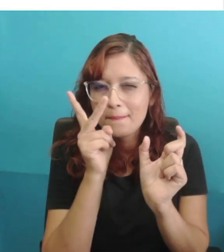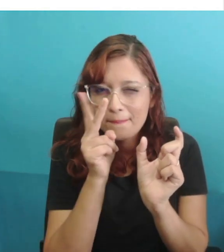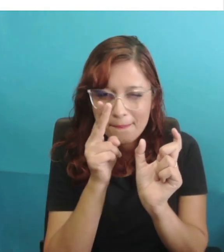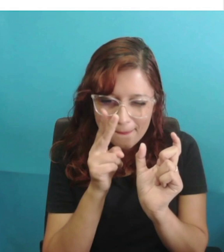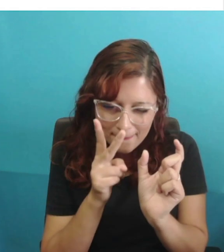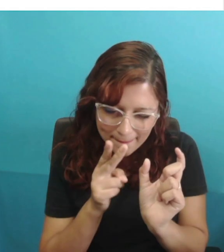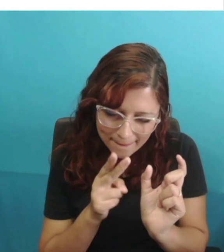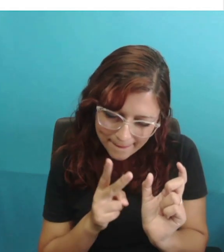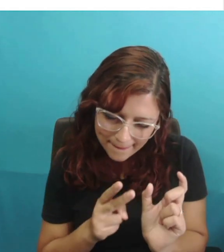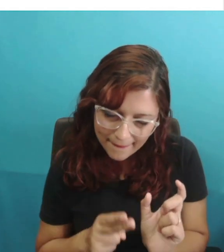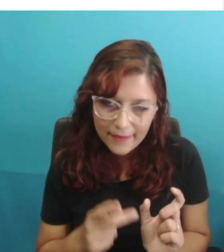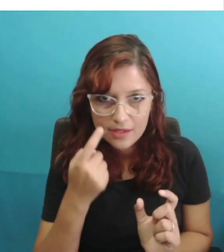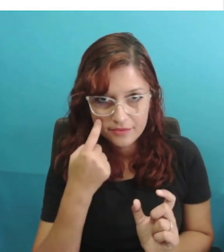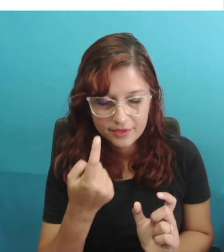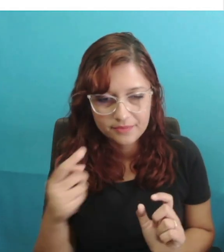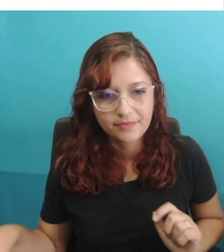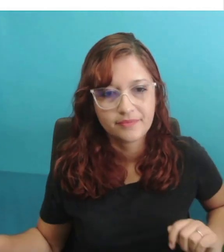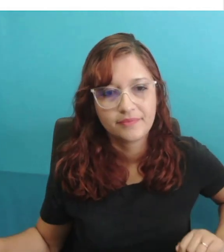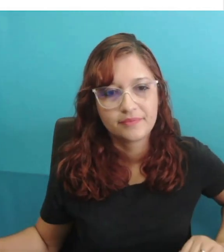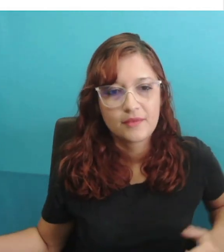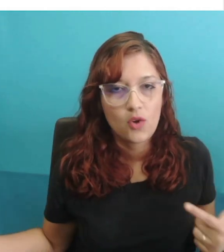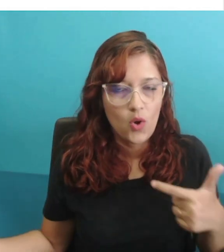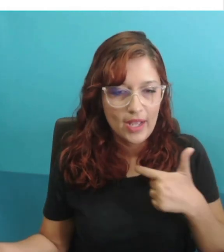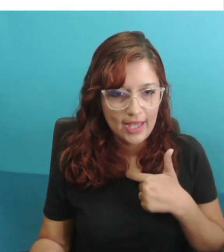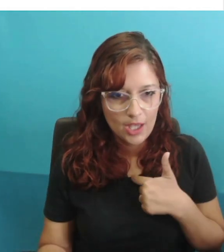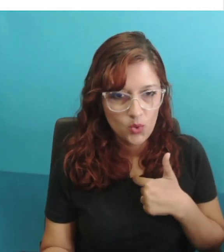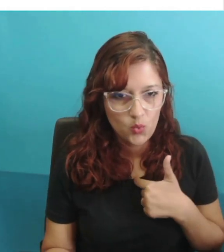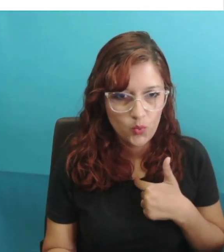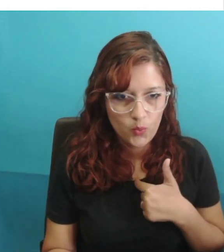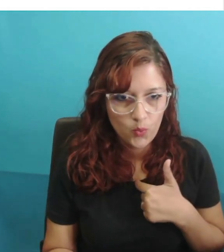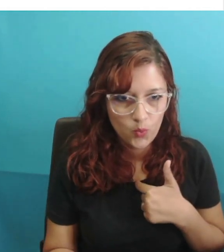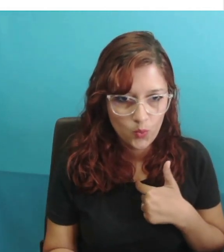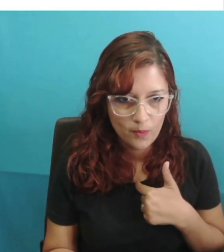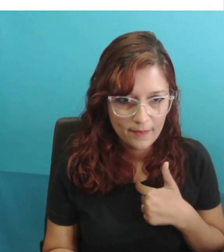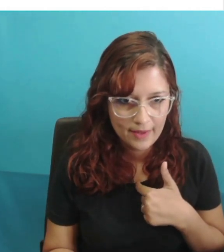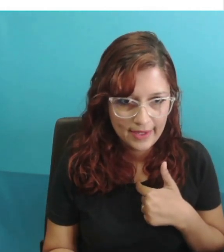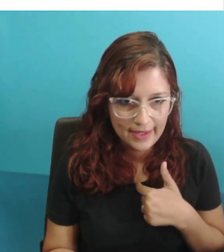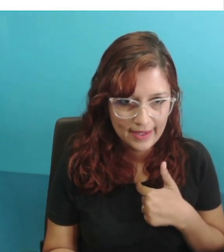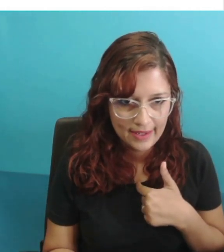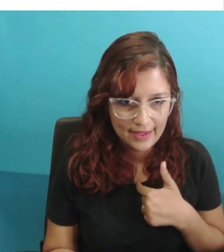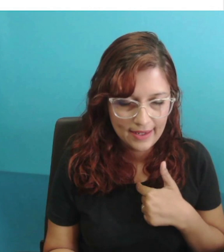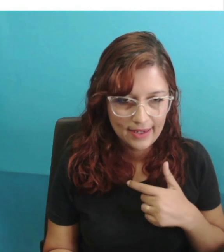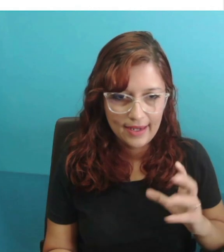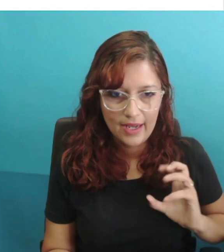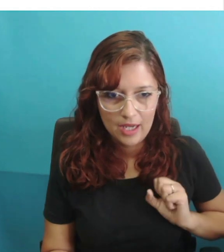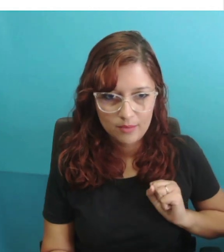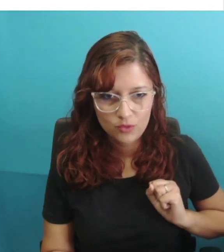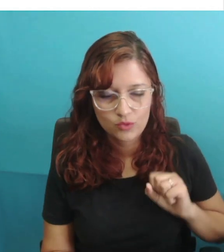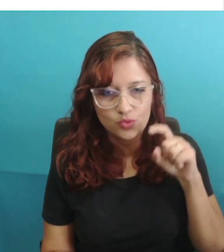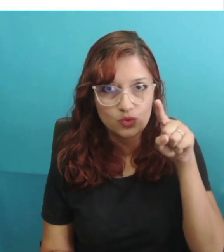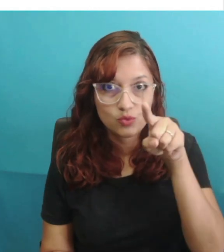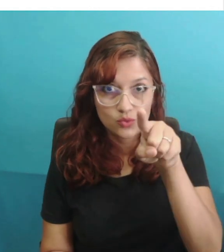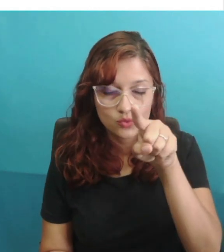O final da palavra vai ser igualzinho nas 2 palavras. Eu amo,